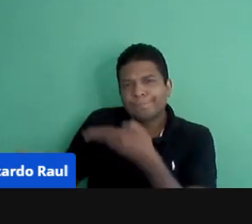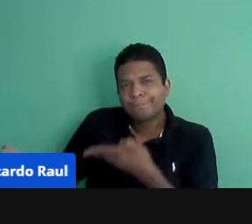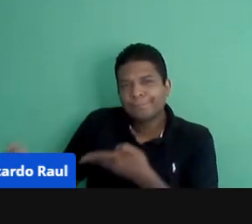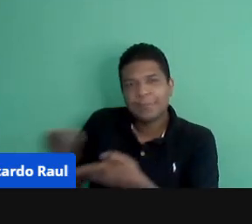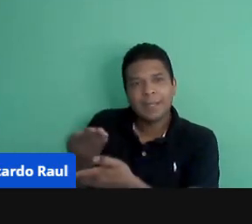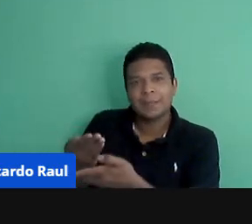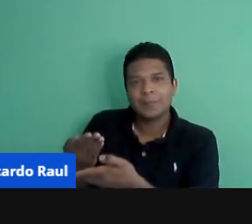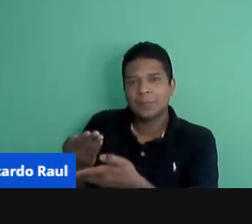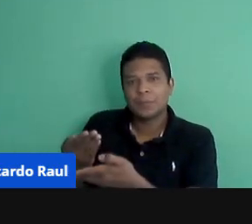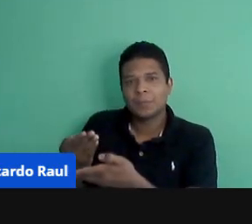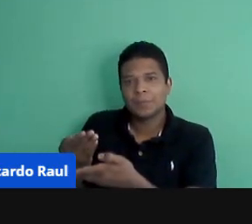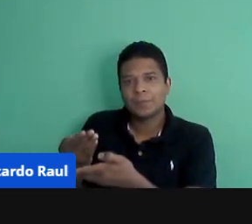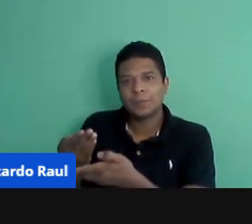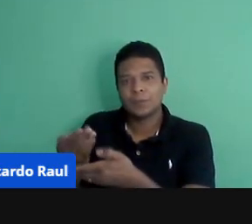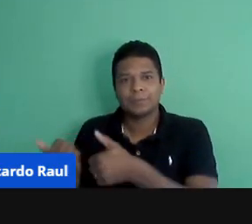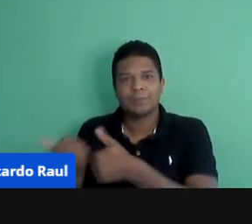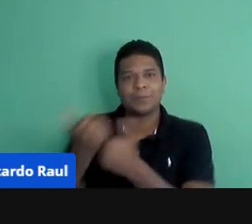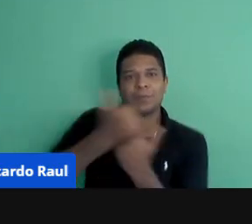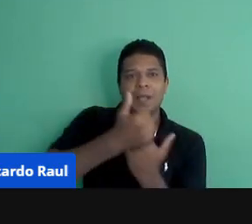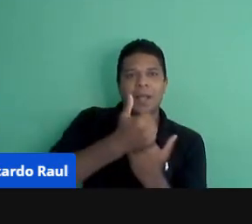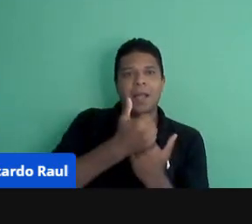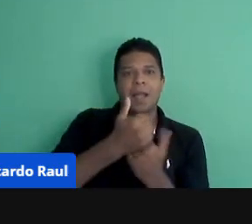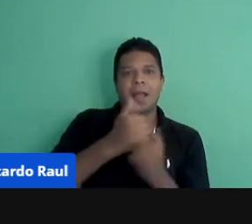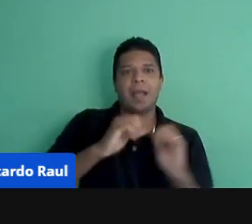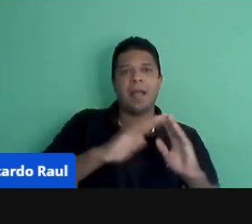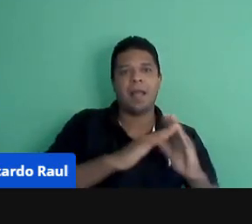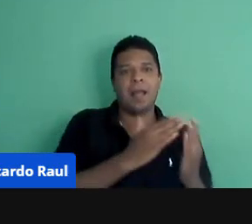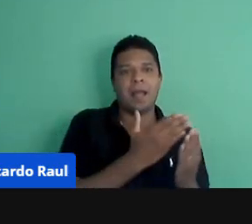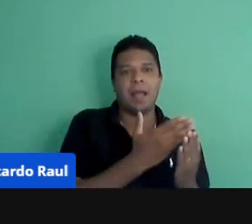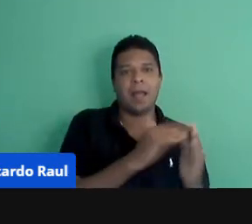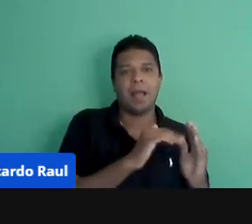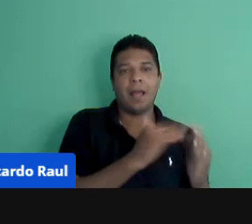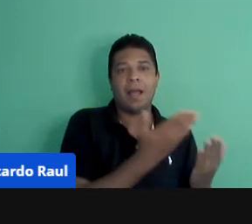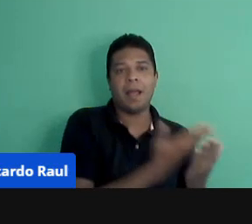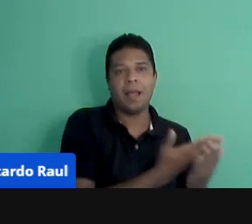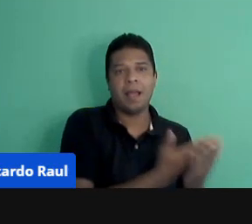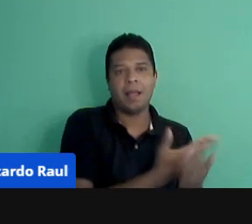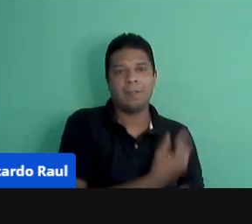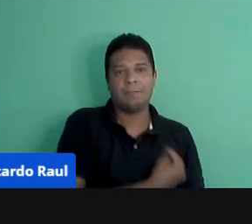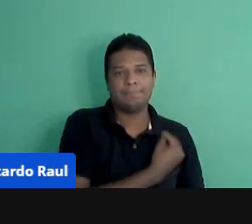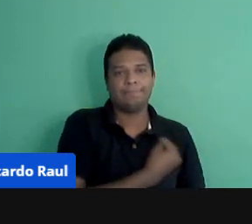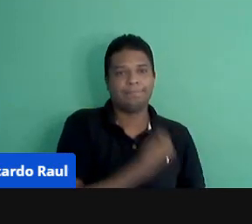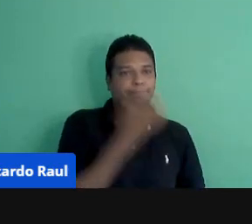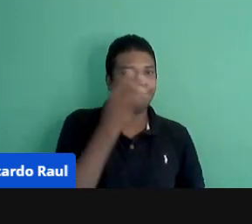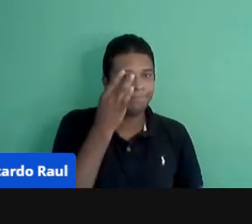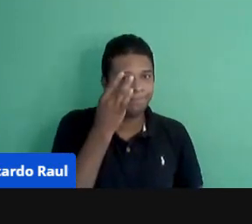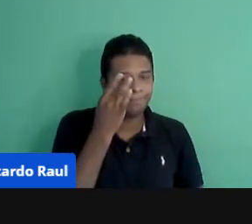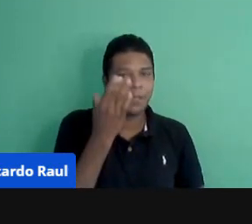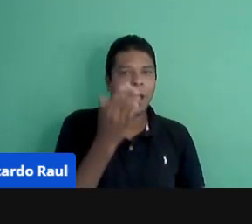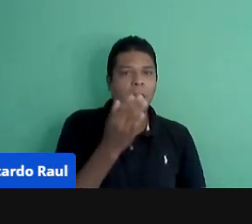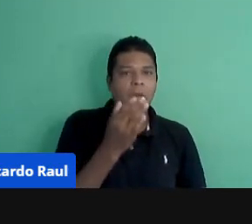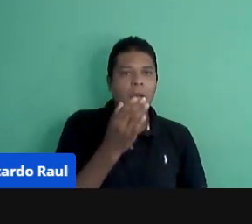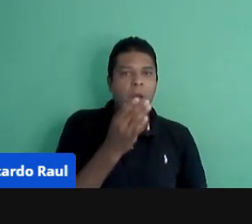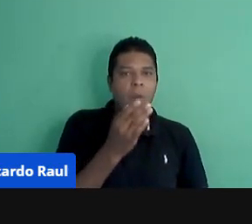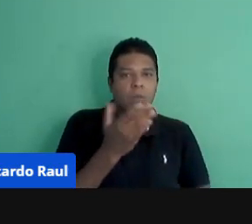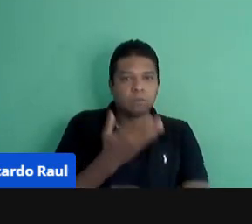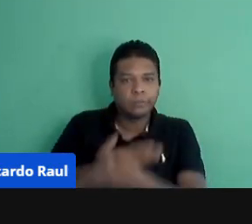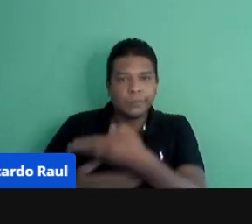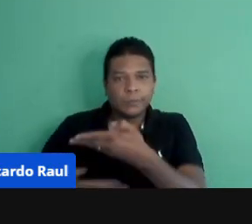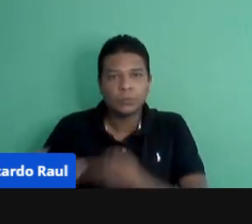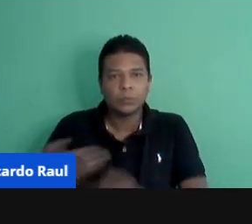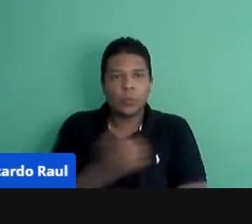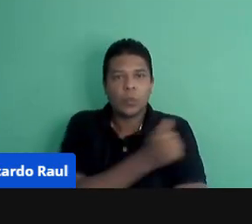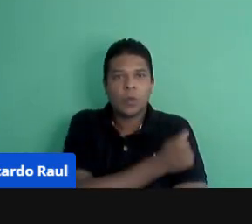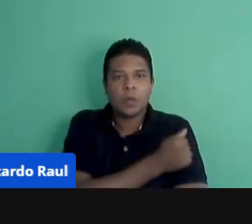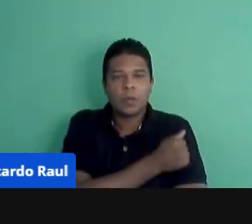de aula presencial, porque a relação afetiva, né, do aluno com o professor, ela está